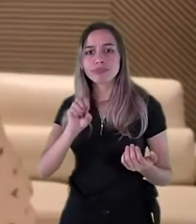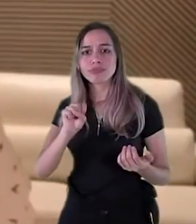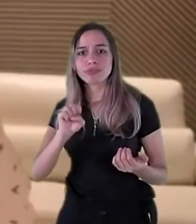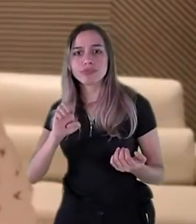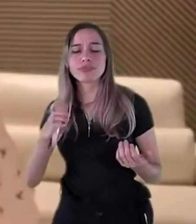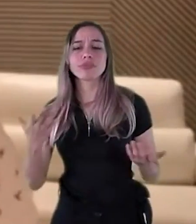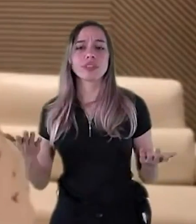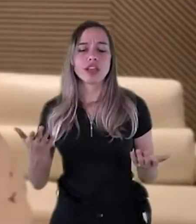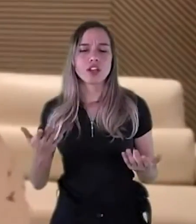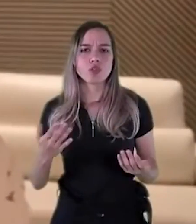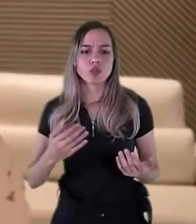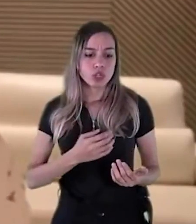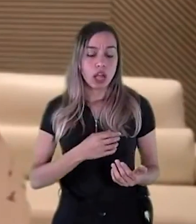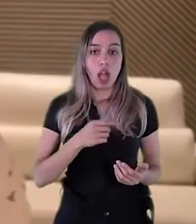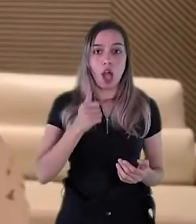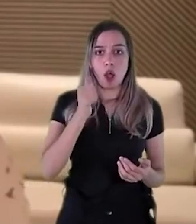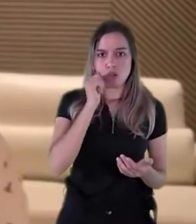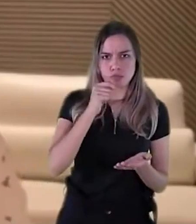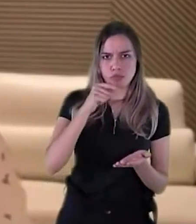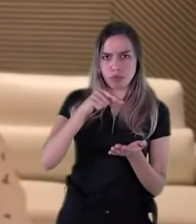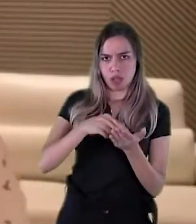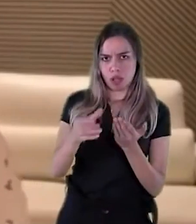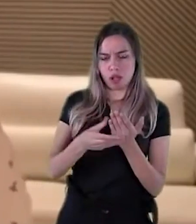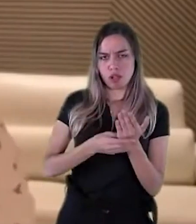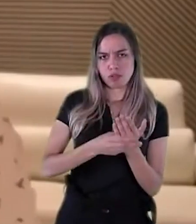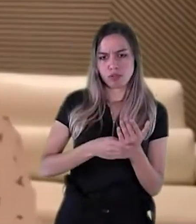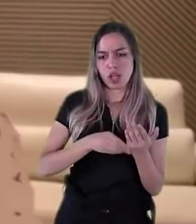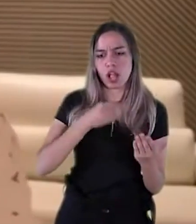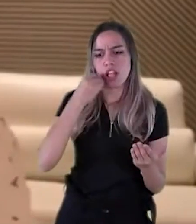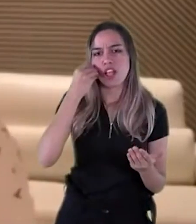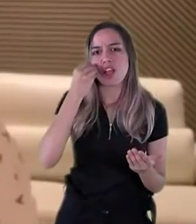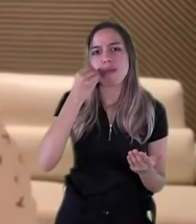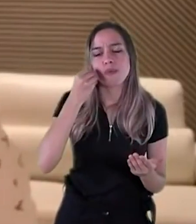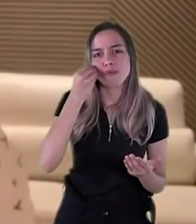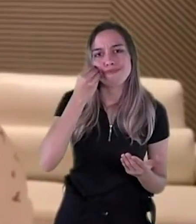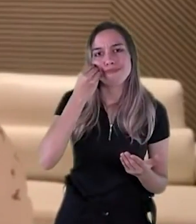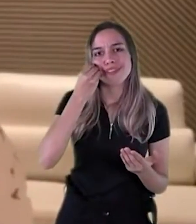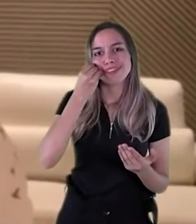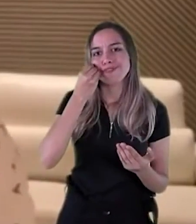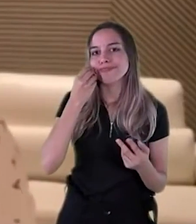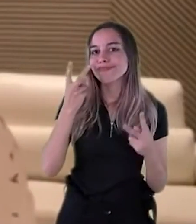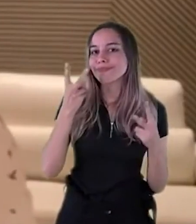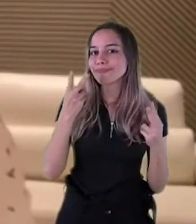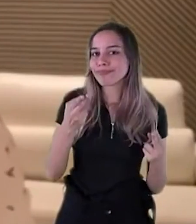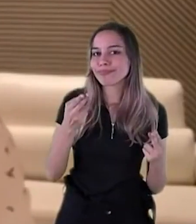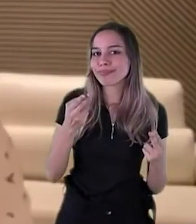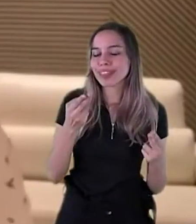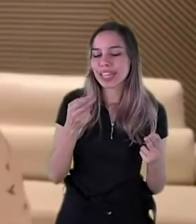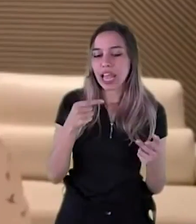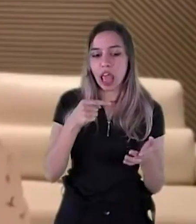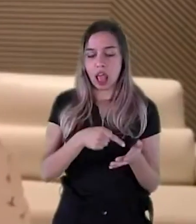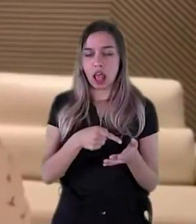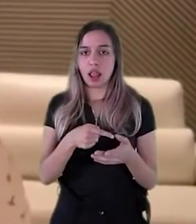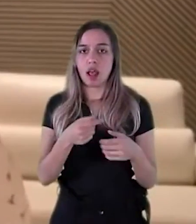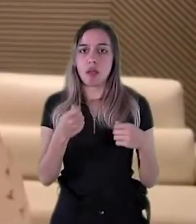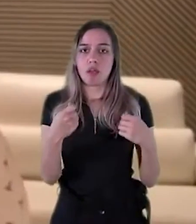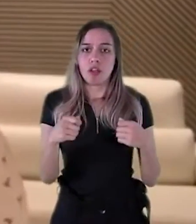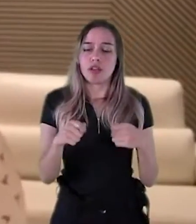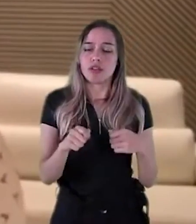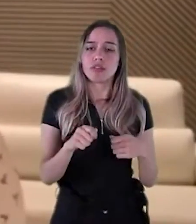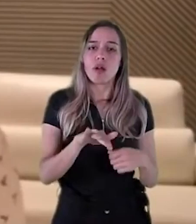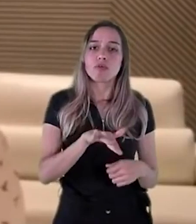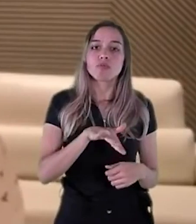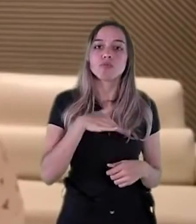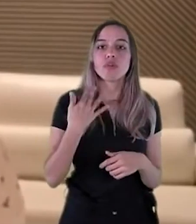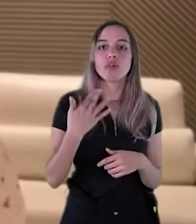Sofia experimentou justamente isso. Sofia precisava morrer, mas ela tinha se tornado